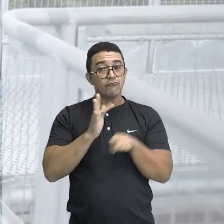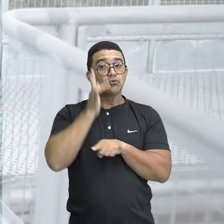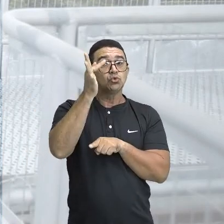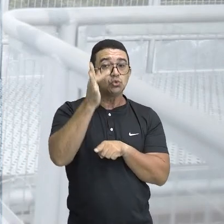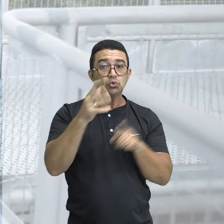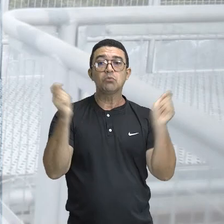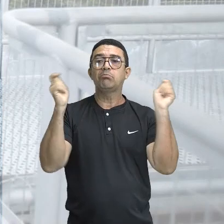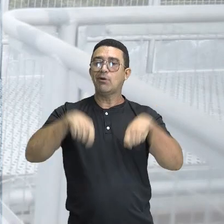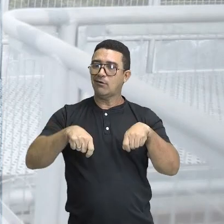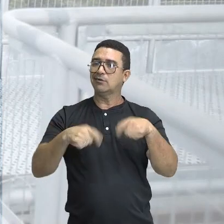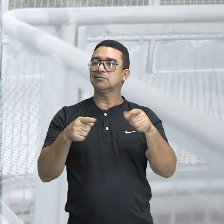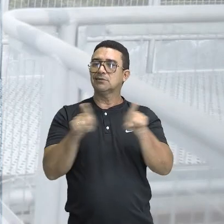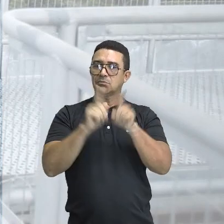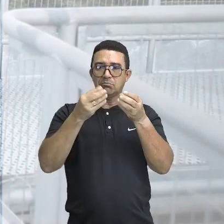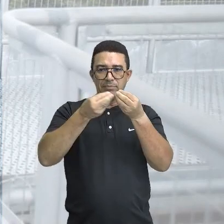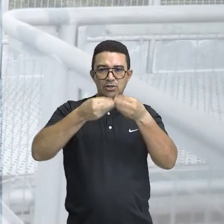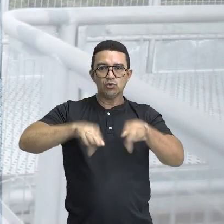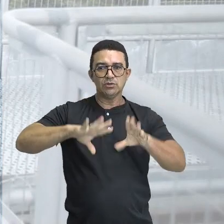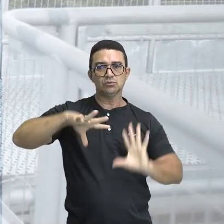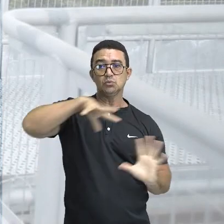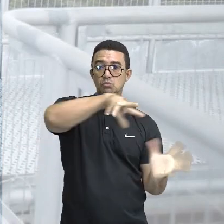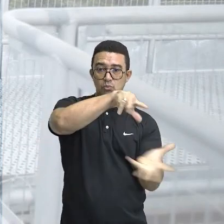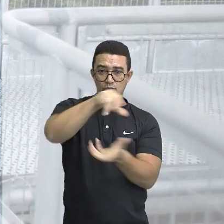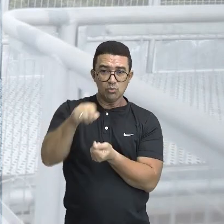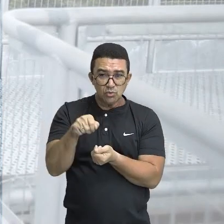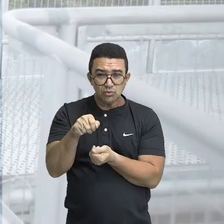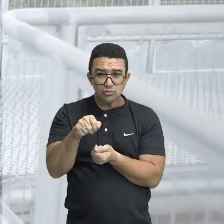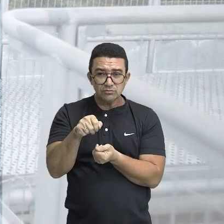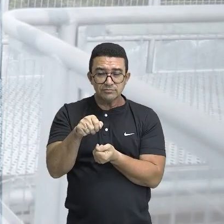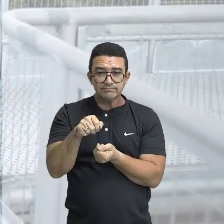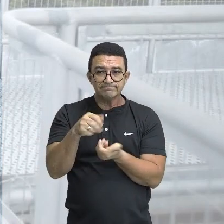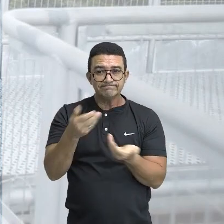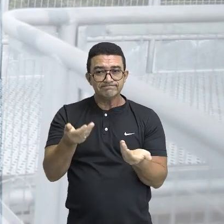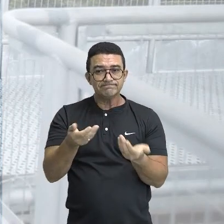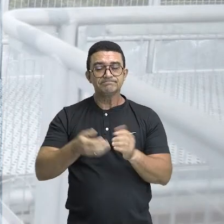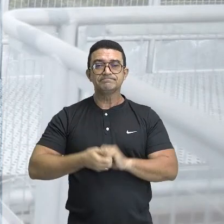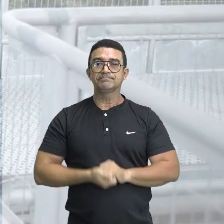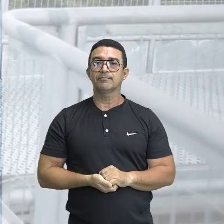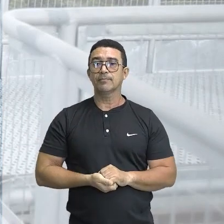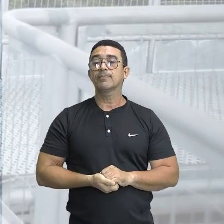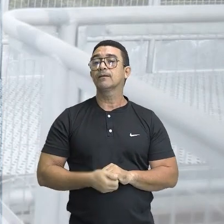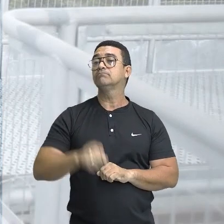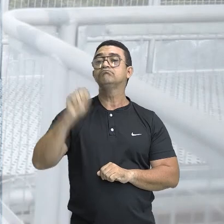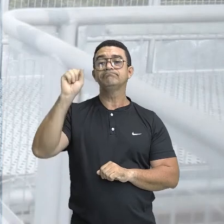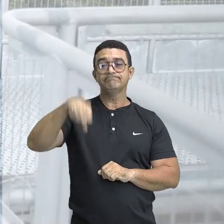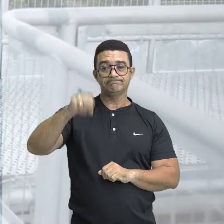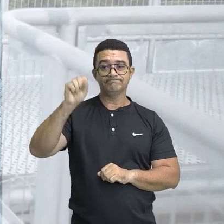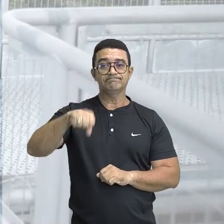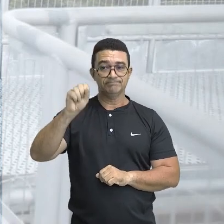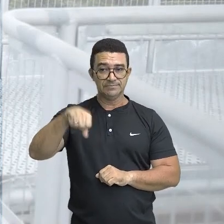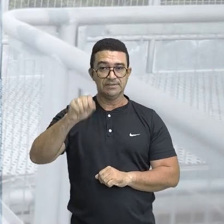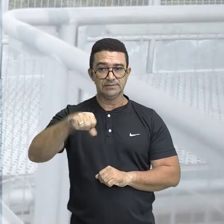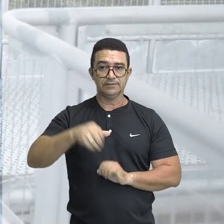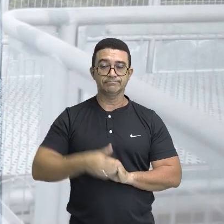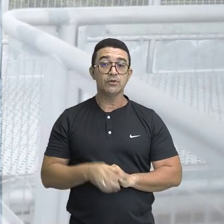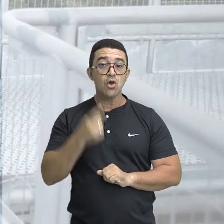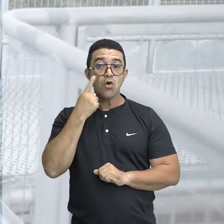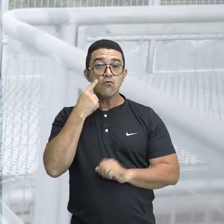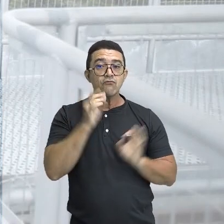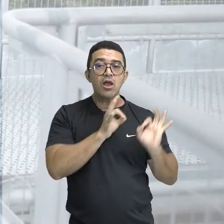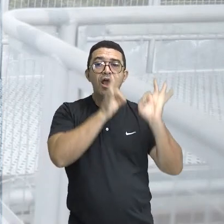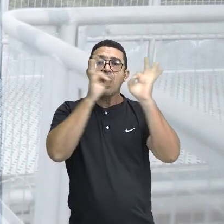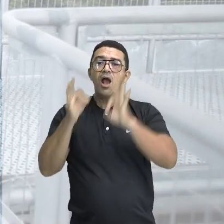um prejuízo global? Professora, eu vou dar essa resposta. Sim, e nós vamos ver agora algumas